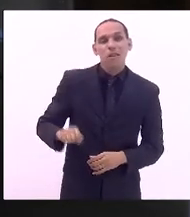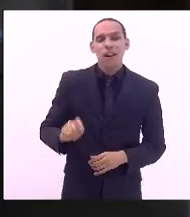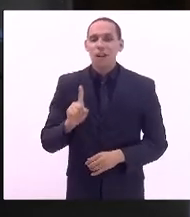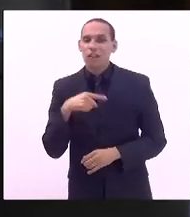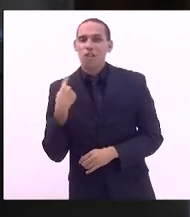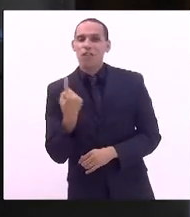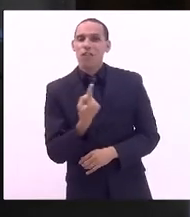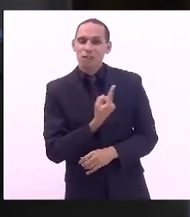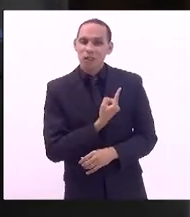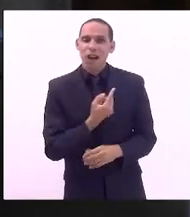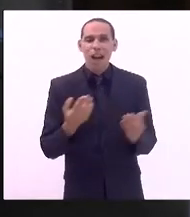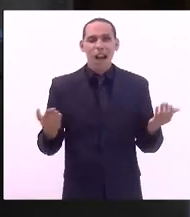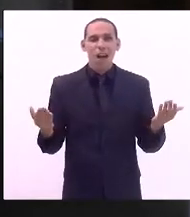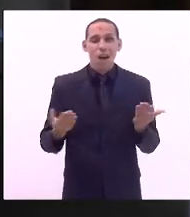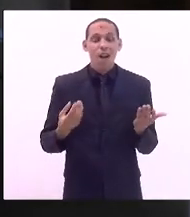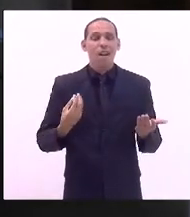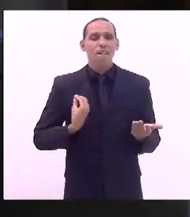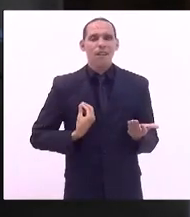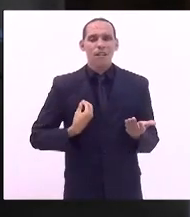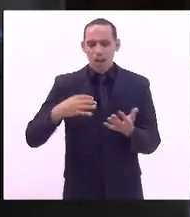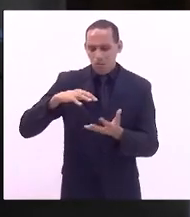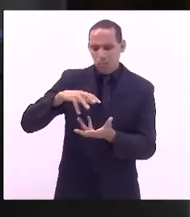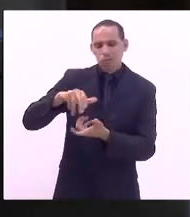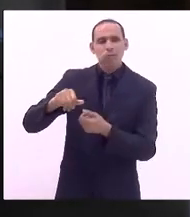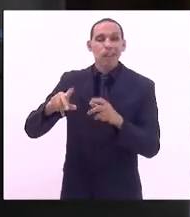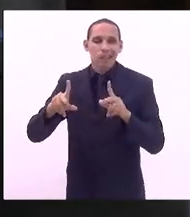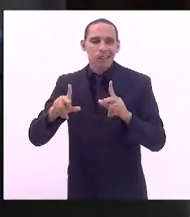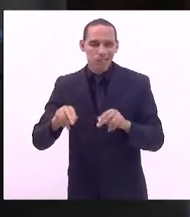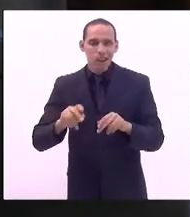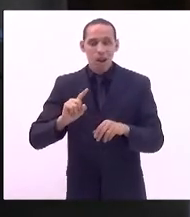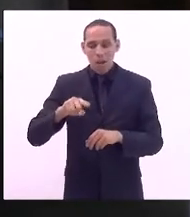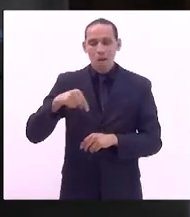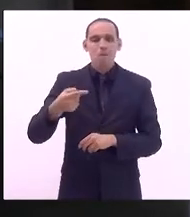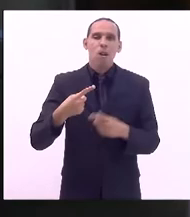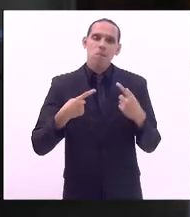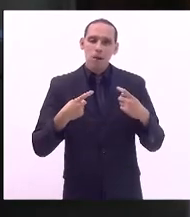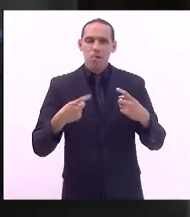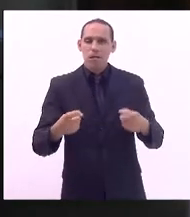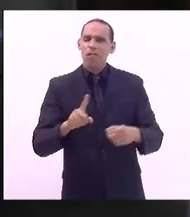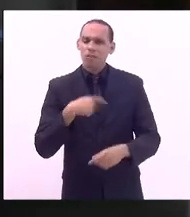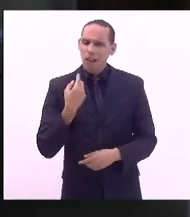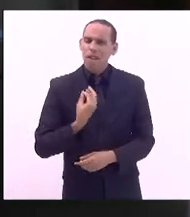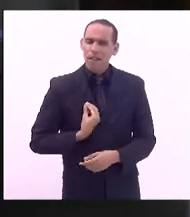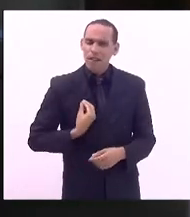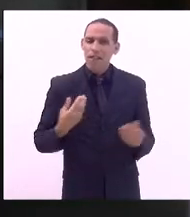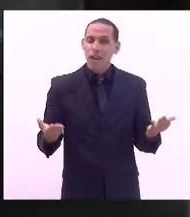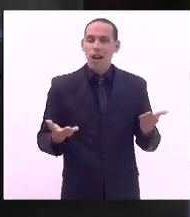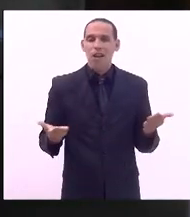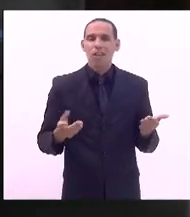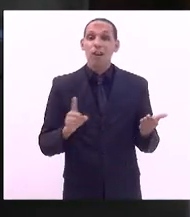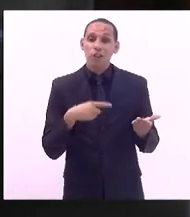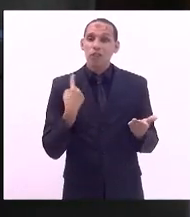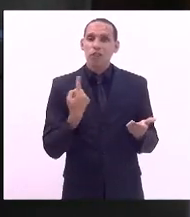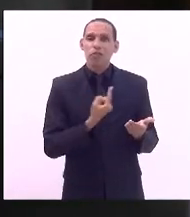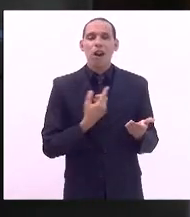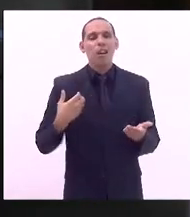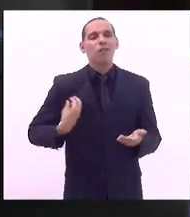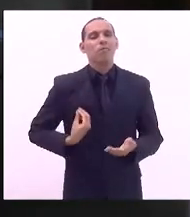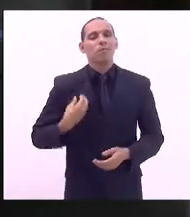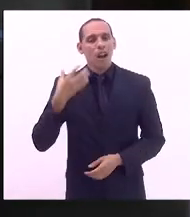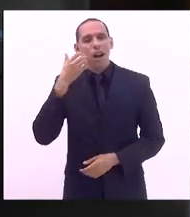nós estamos vivendo da humanidade uma pós-guerra e nós estamos vivendo e o nós somos os